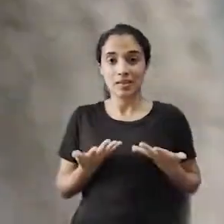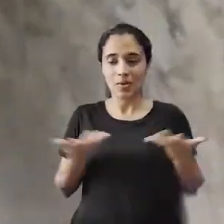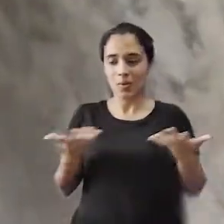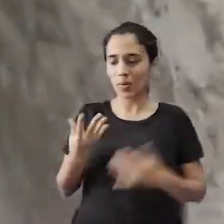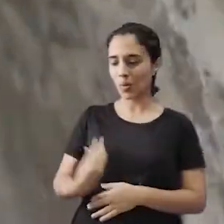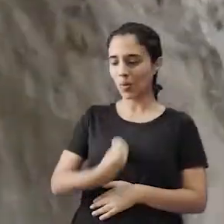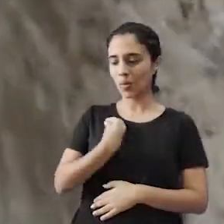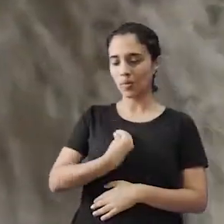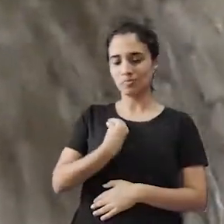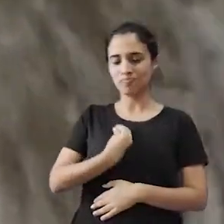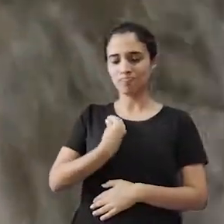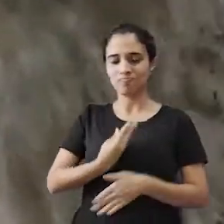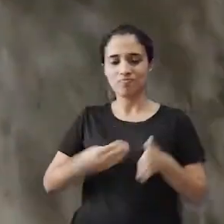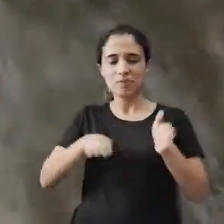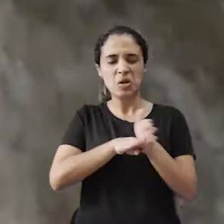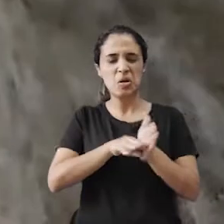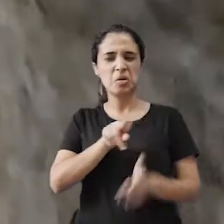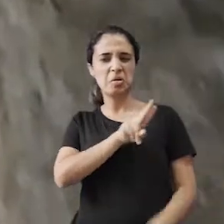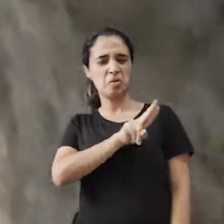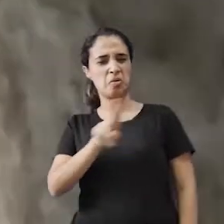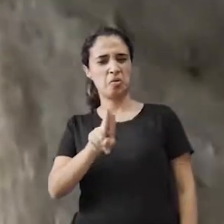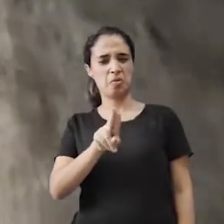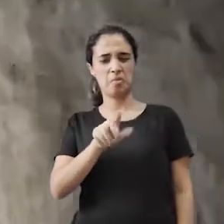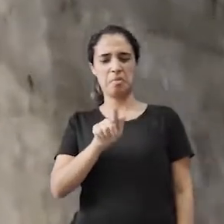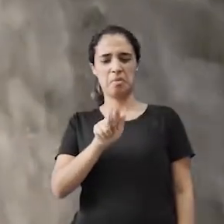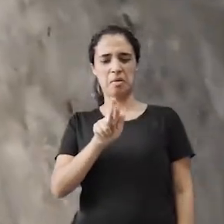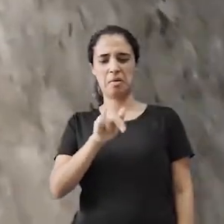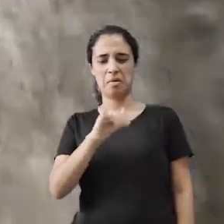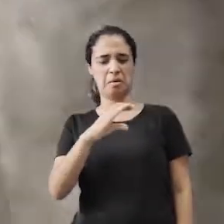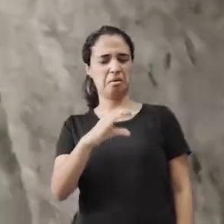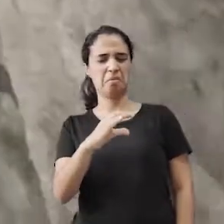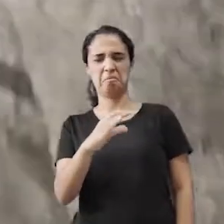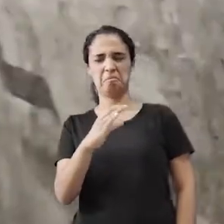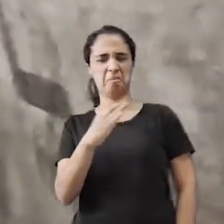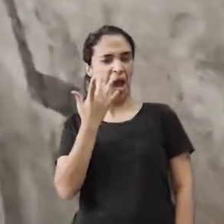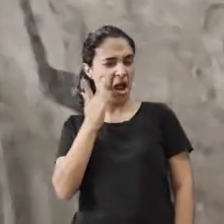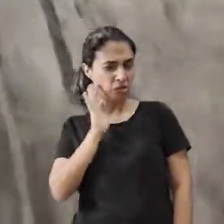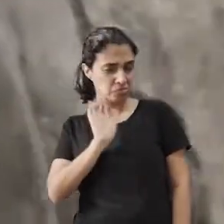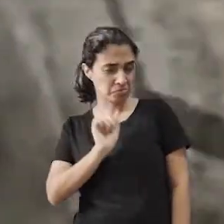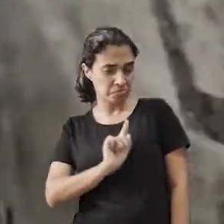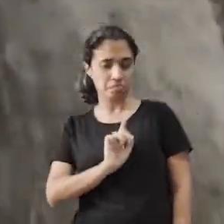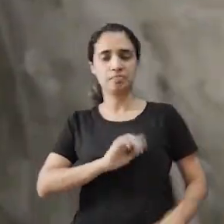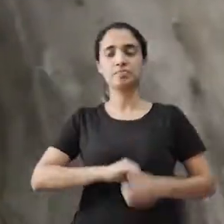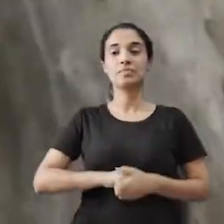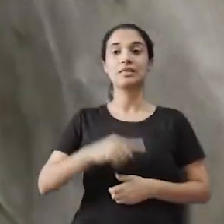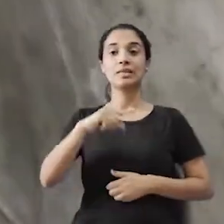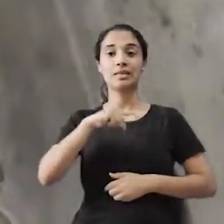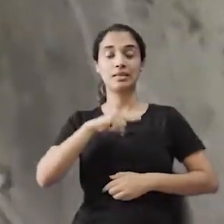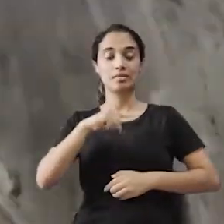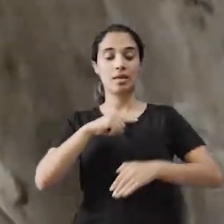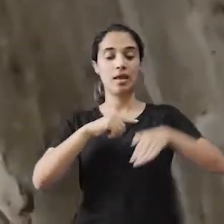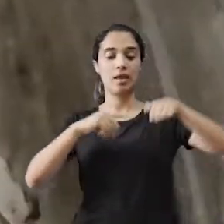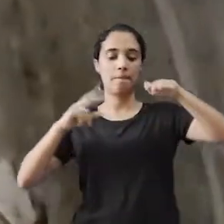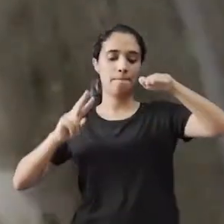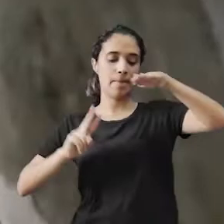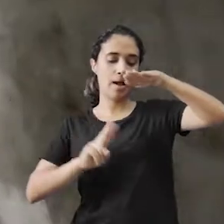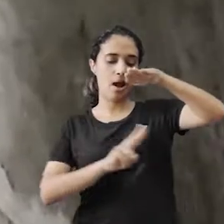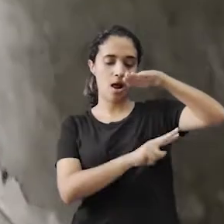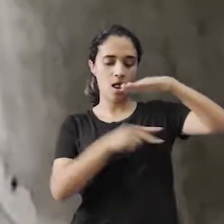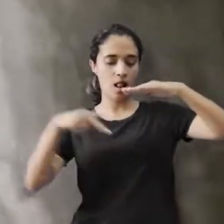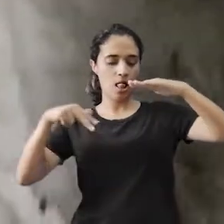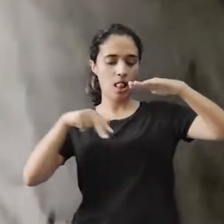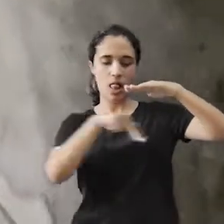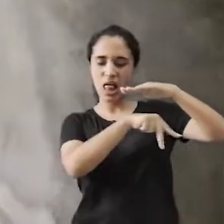chegamos aqui, acho que o nome é Greek, tá? Esses túneis, eles